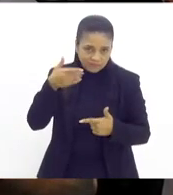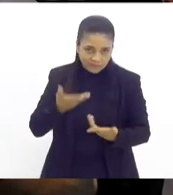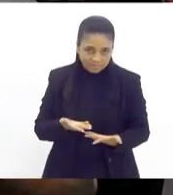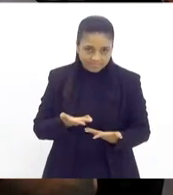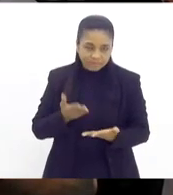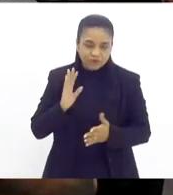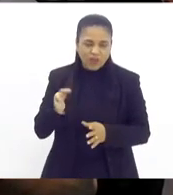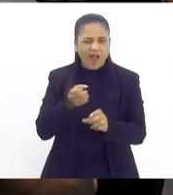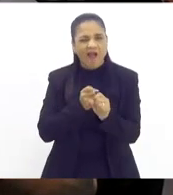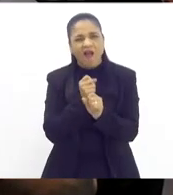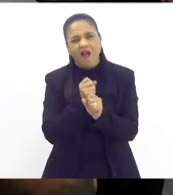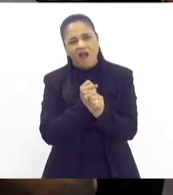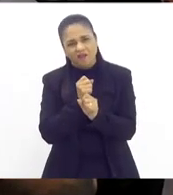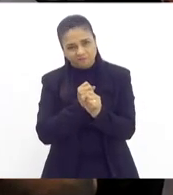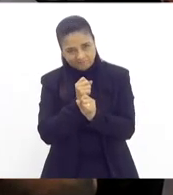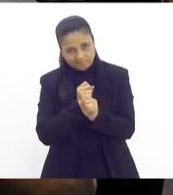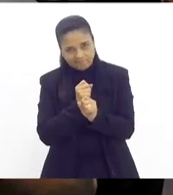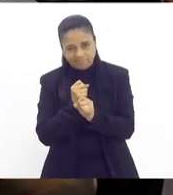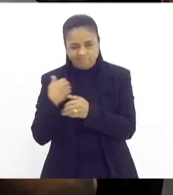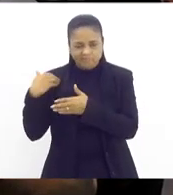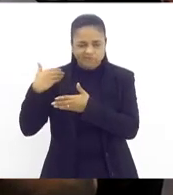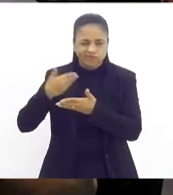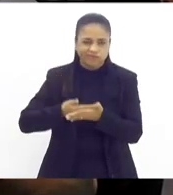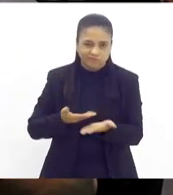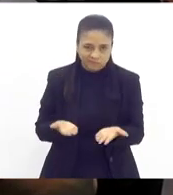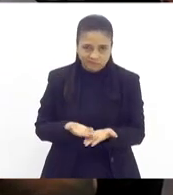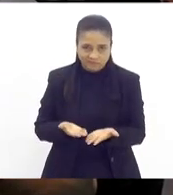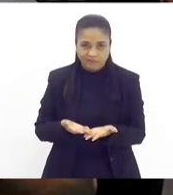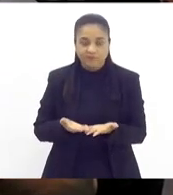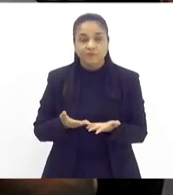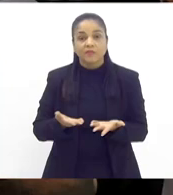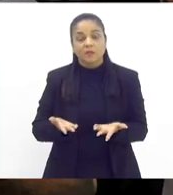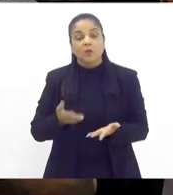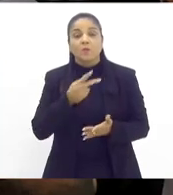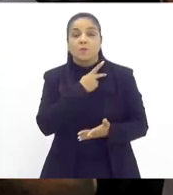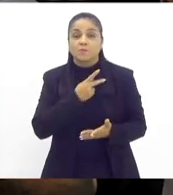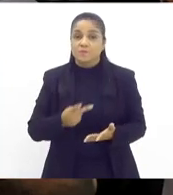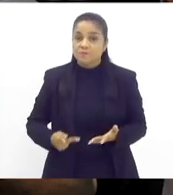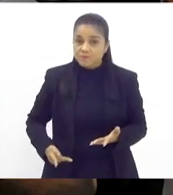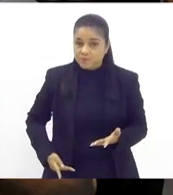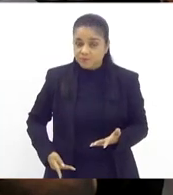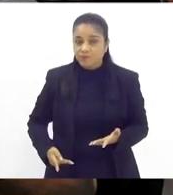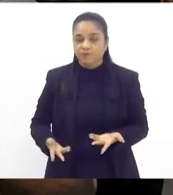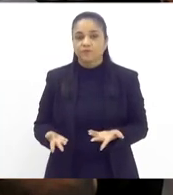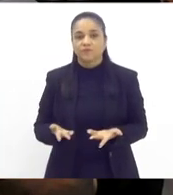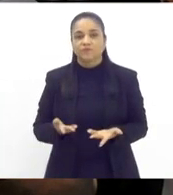anos. Tem sido, inclusive, presidentes,